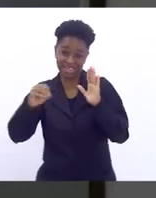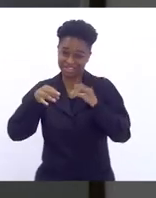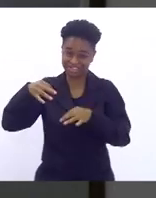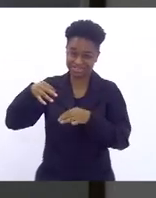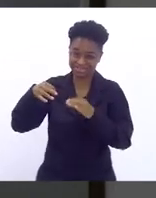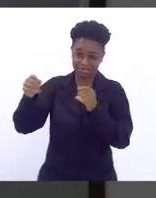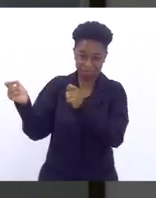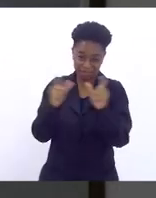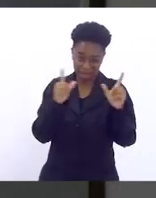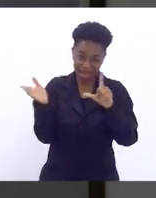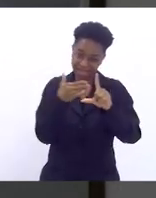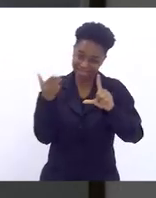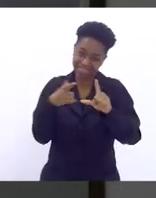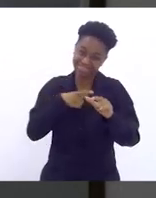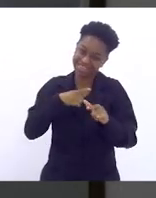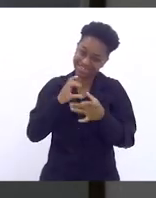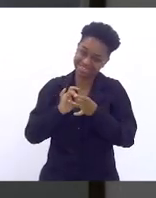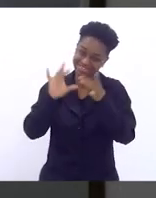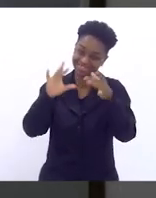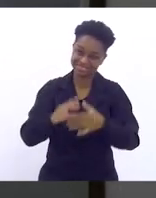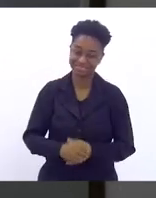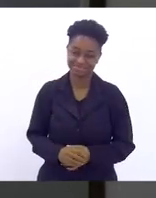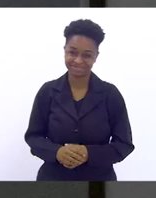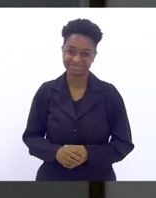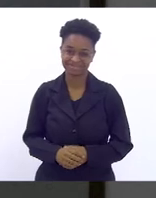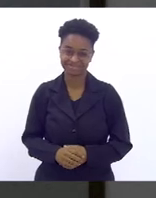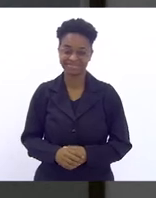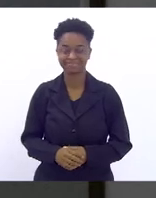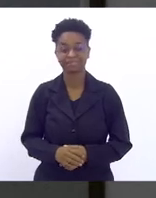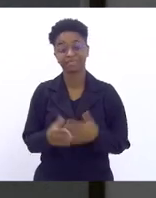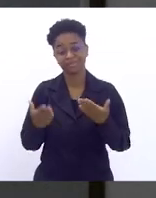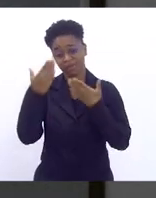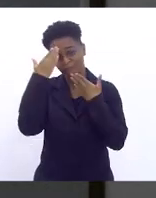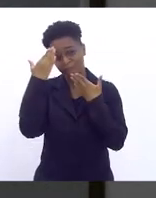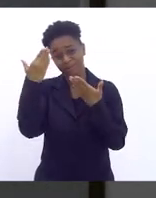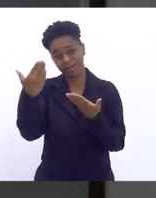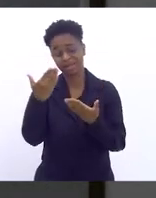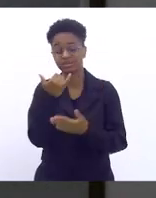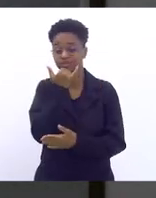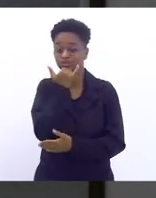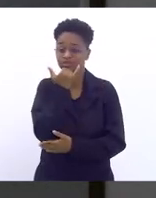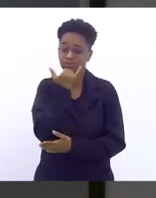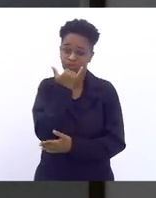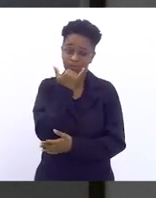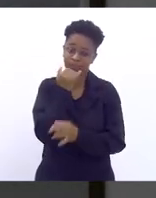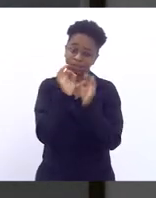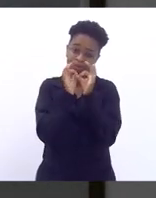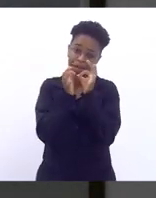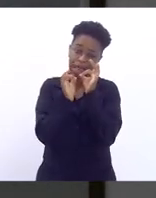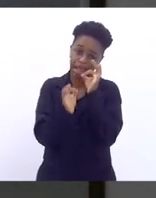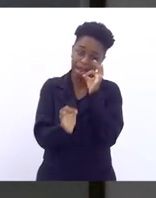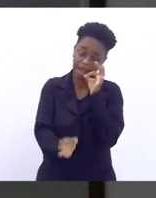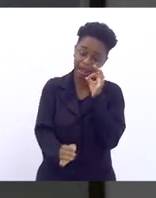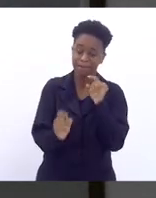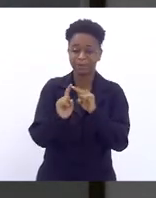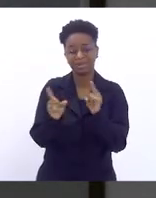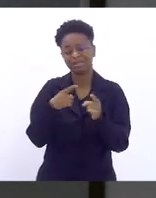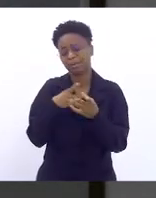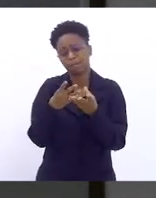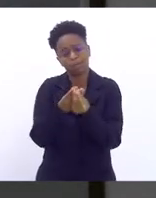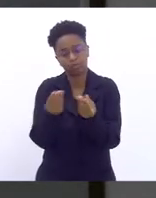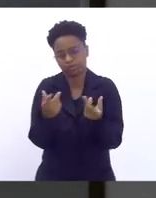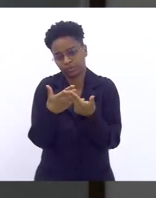disponível o trabalho que nós fizemos muito obrigado desculpe aí o tempo mas é que é muita coisa